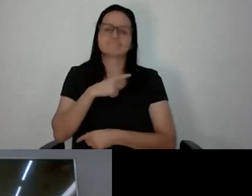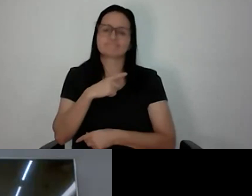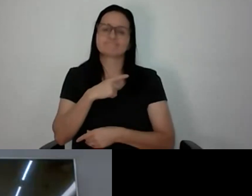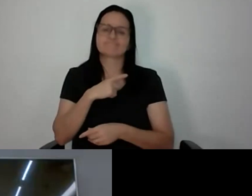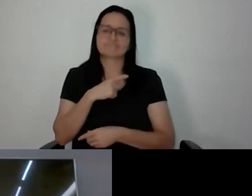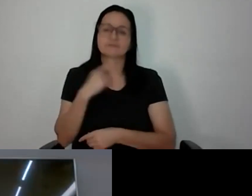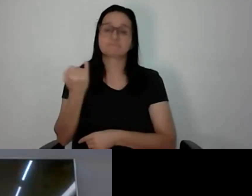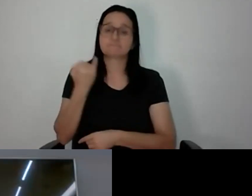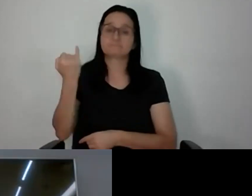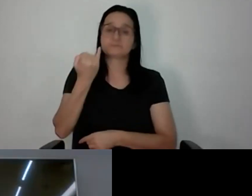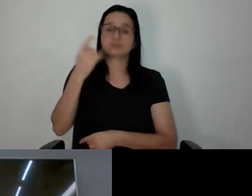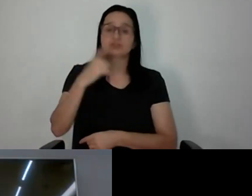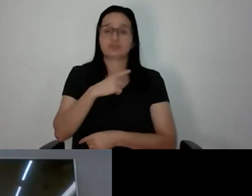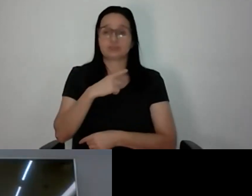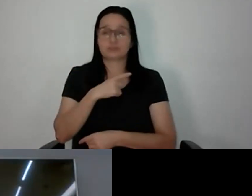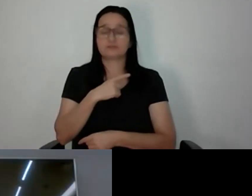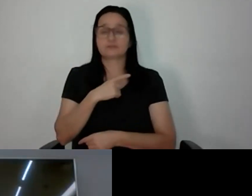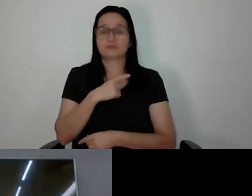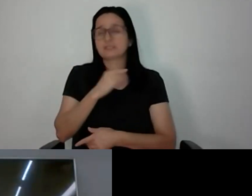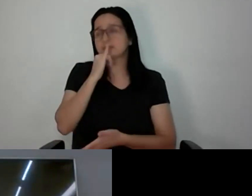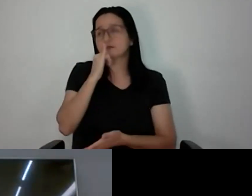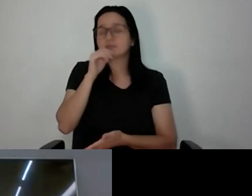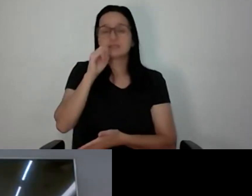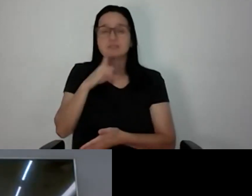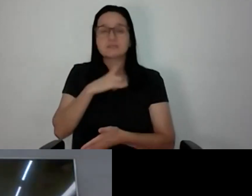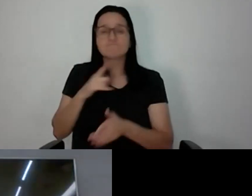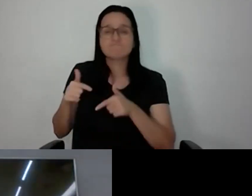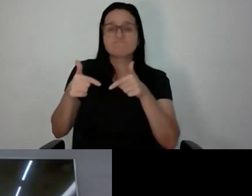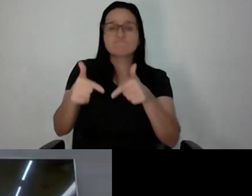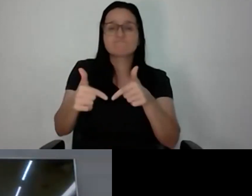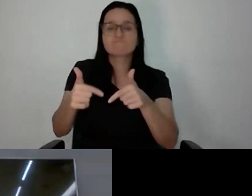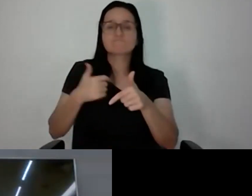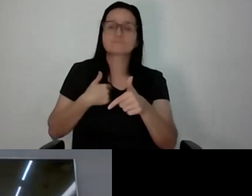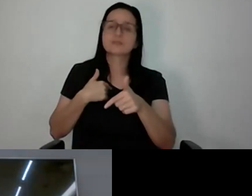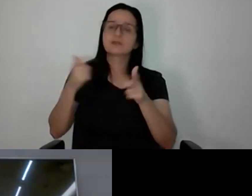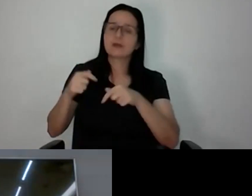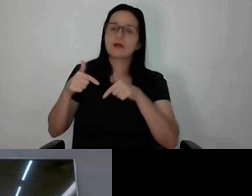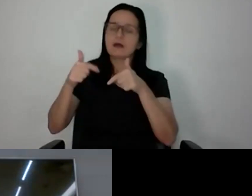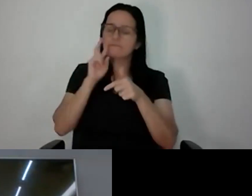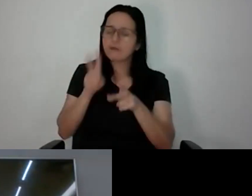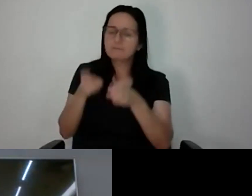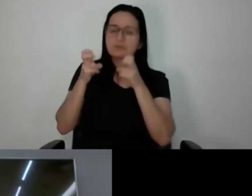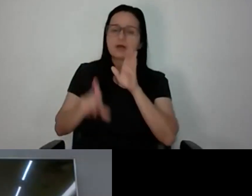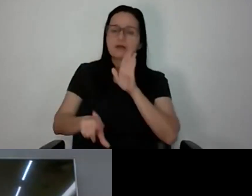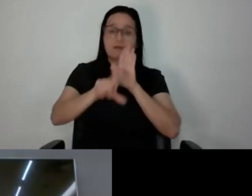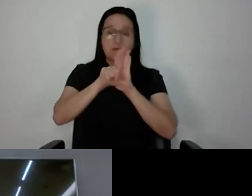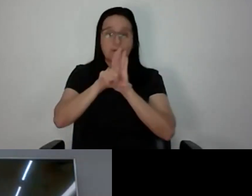não fosse, acho que, de certa forma, uma proatividade da minha parte de olhar a lei, tentar entender, ir atrás de algum curso de